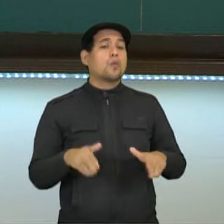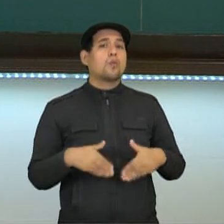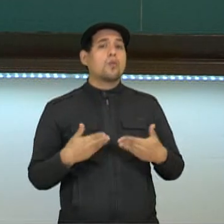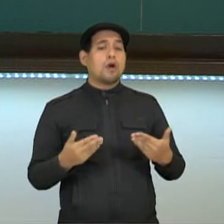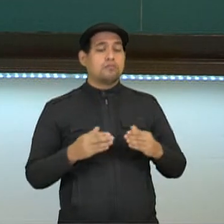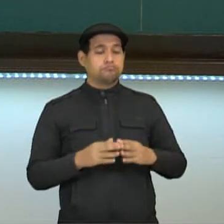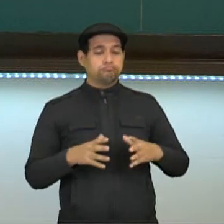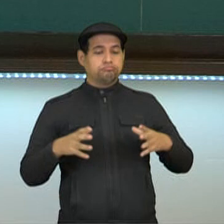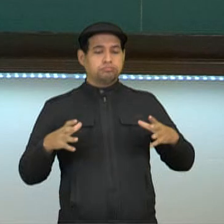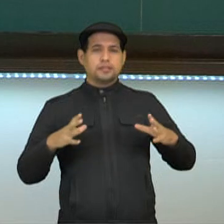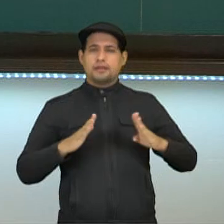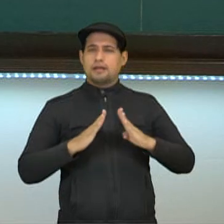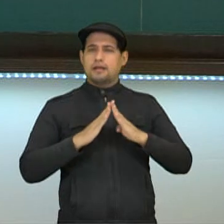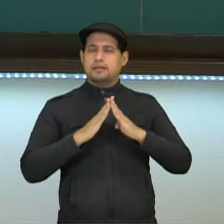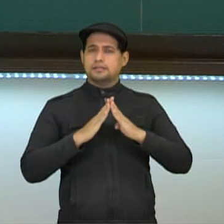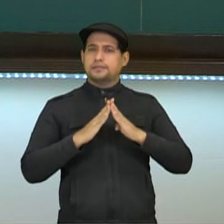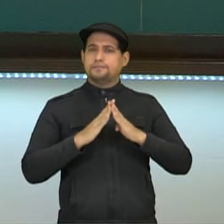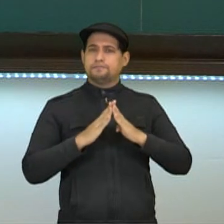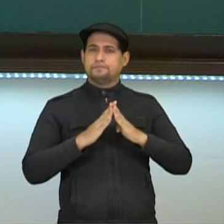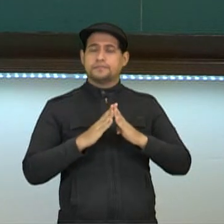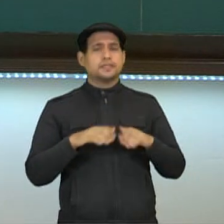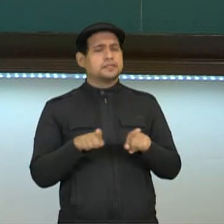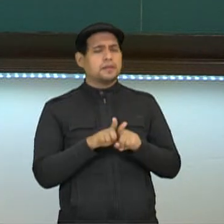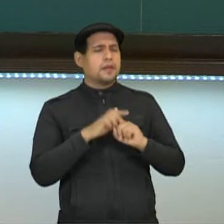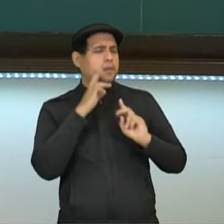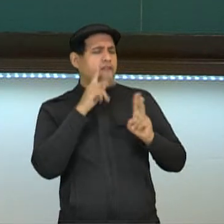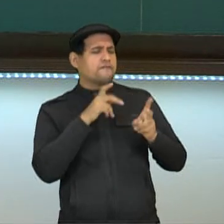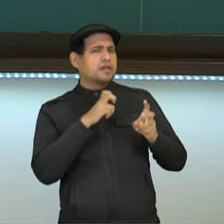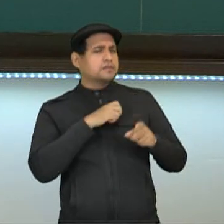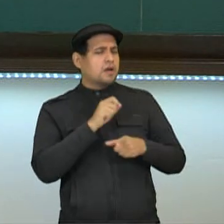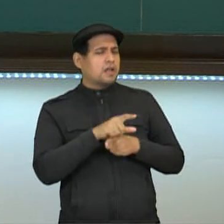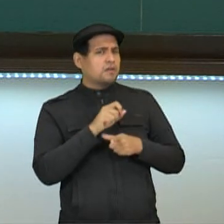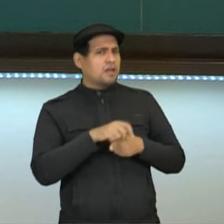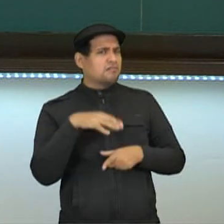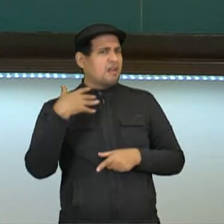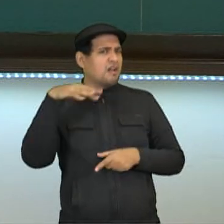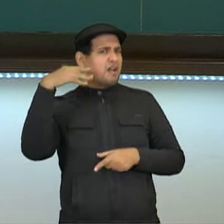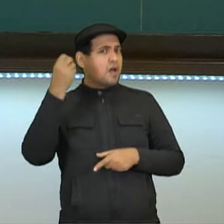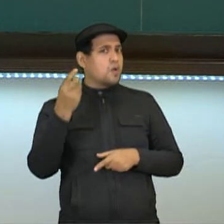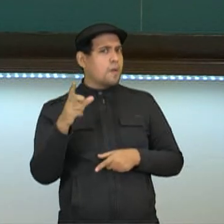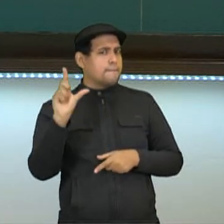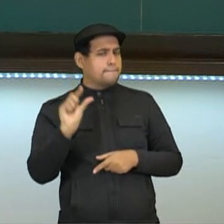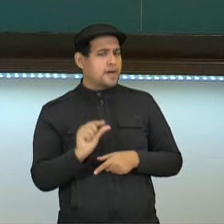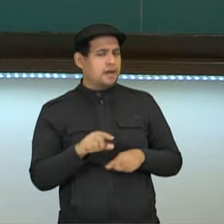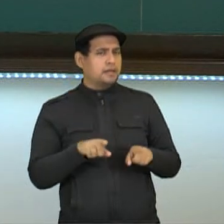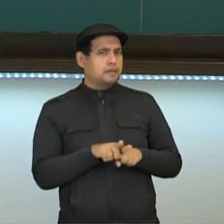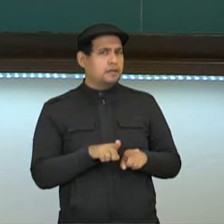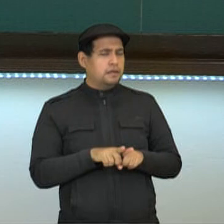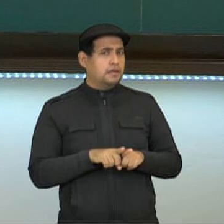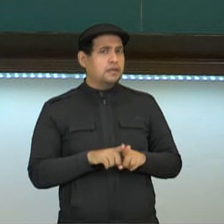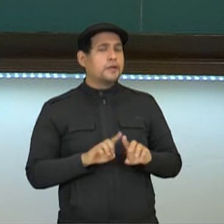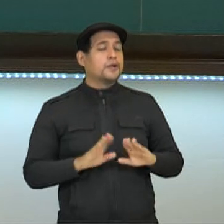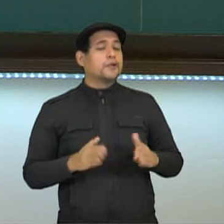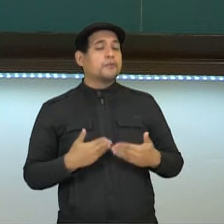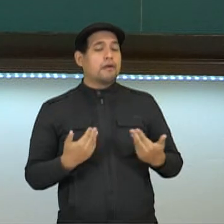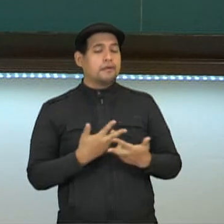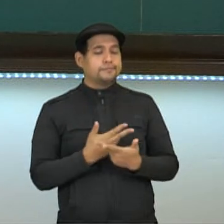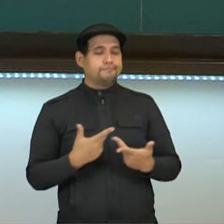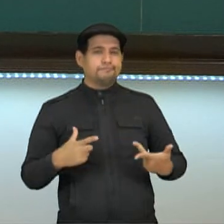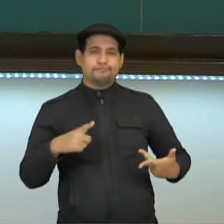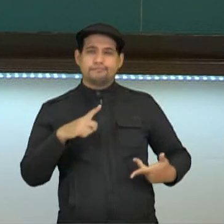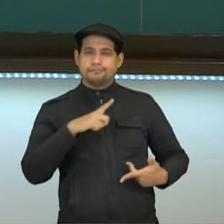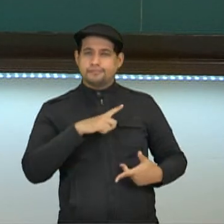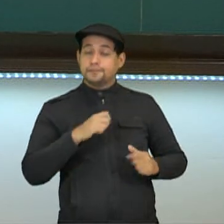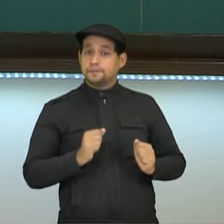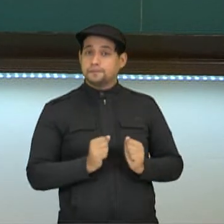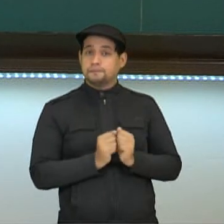o tamanho do imóvel? Até para eu ver se o aluguel não está muito caro, né? E quais são os itens